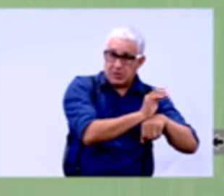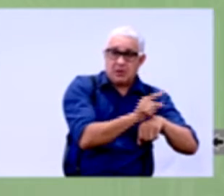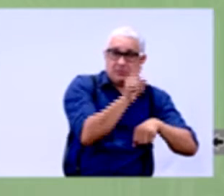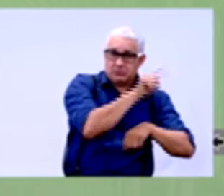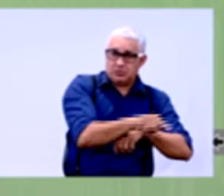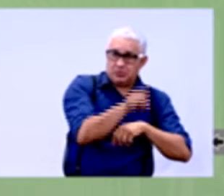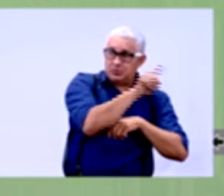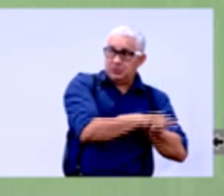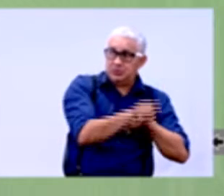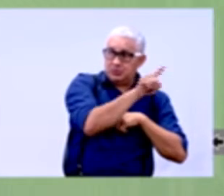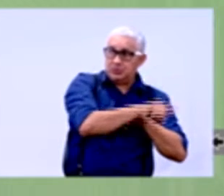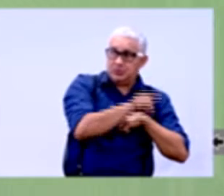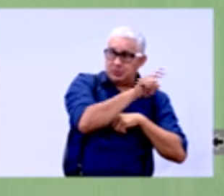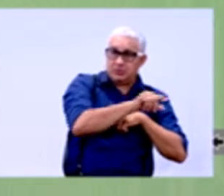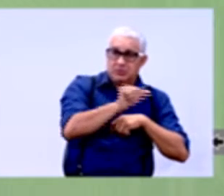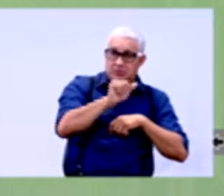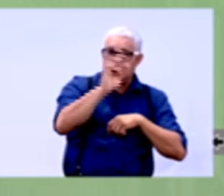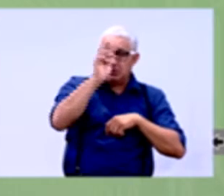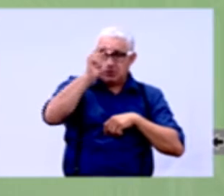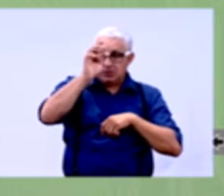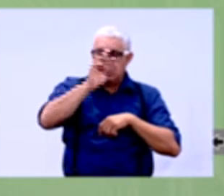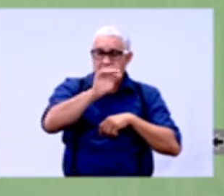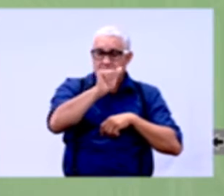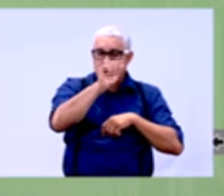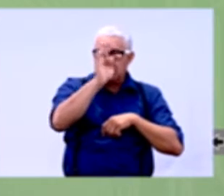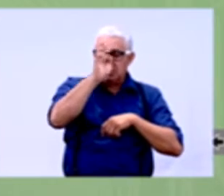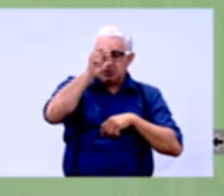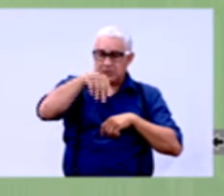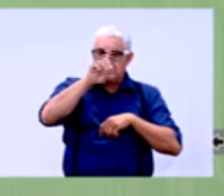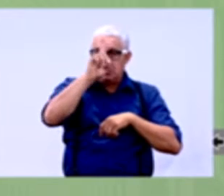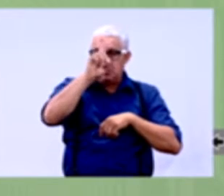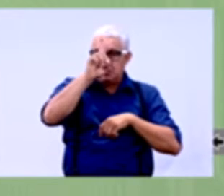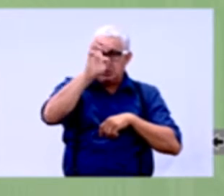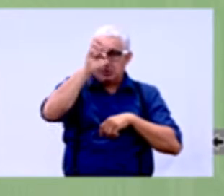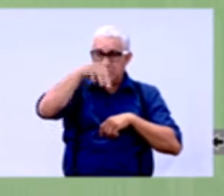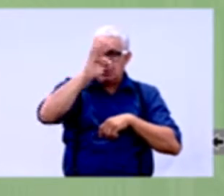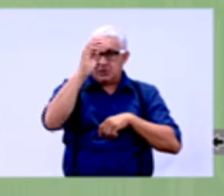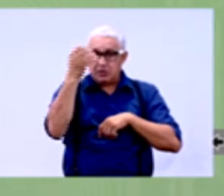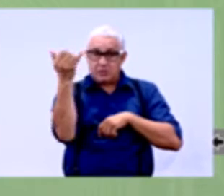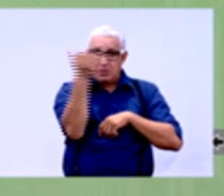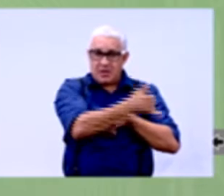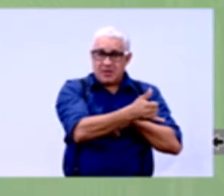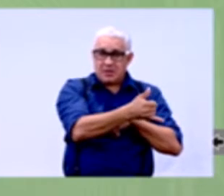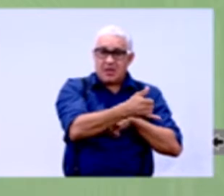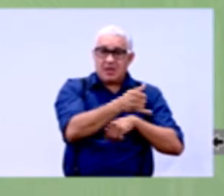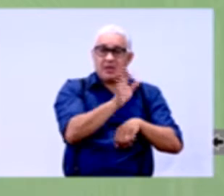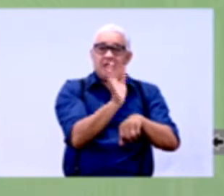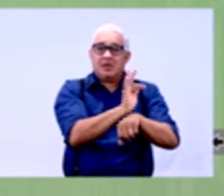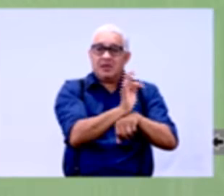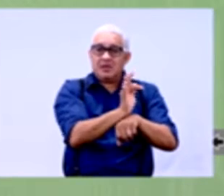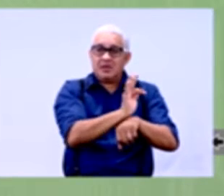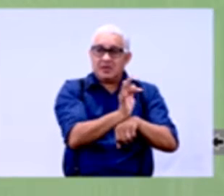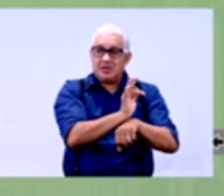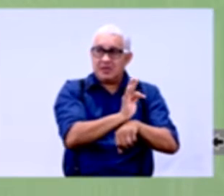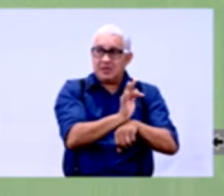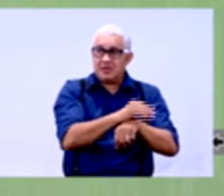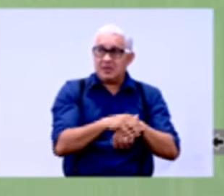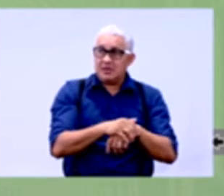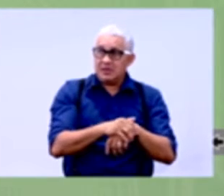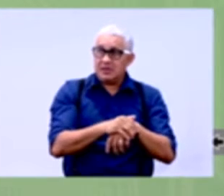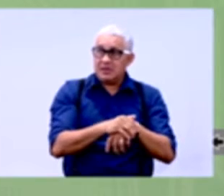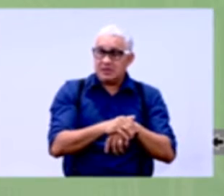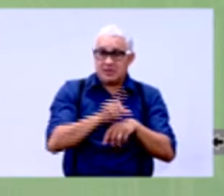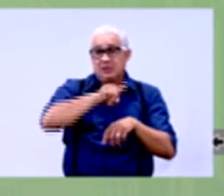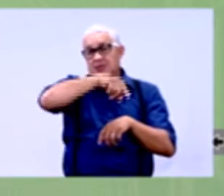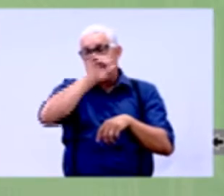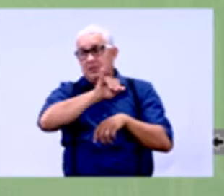rodando, e aí o atendente vai informar o filme e a hora que ele informar determinado filme para a camada